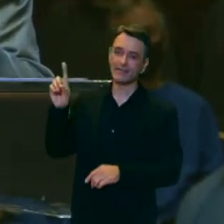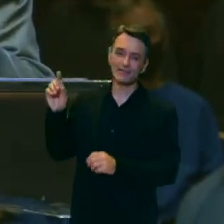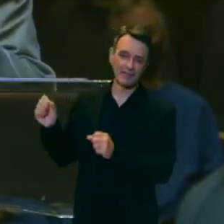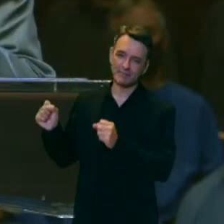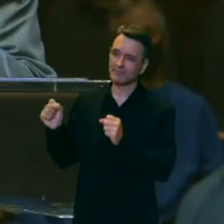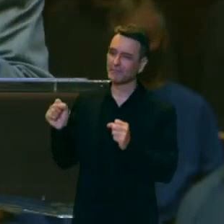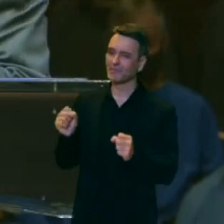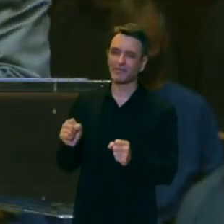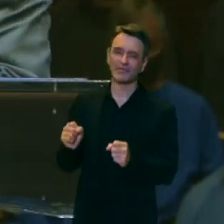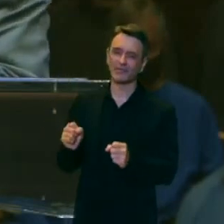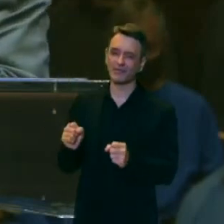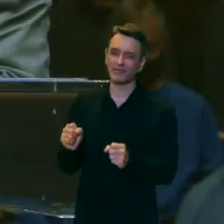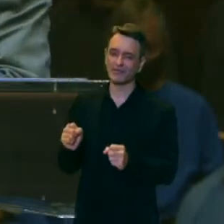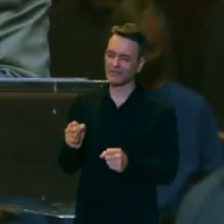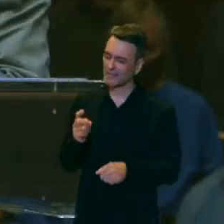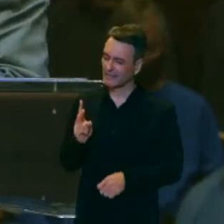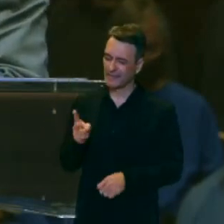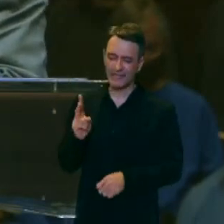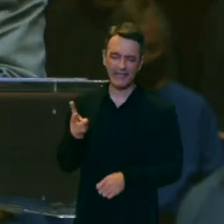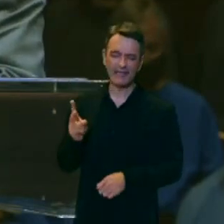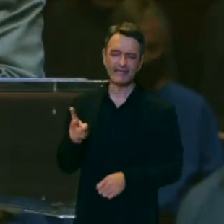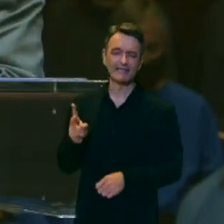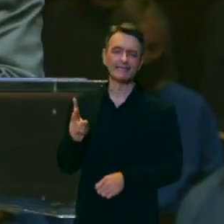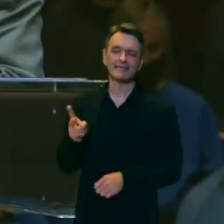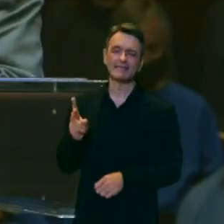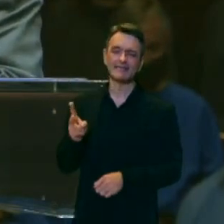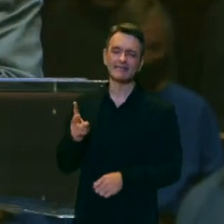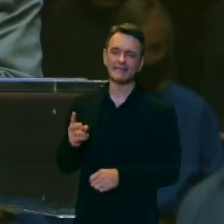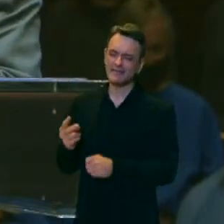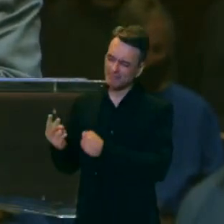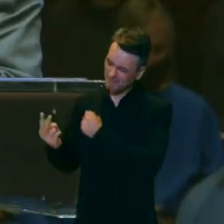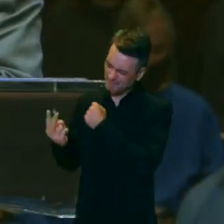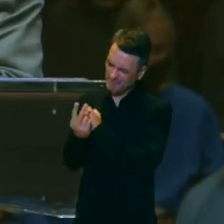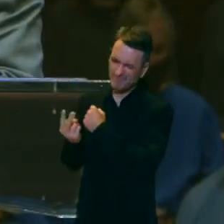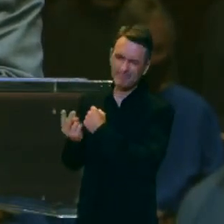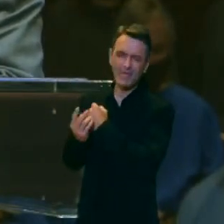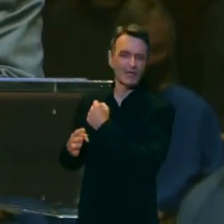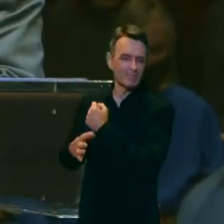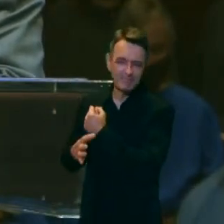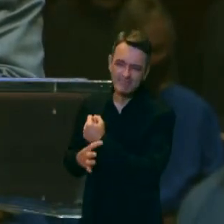Todo-Poderoso. E quando nós colocamos a nossa confiança nele,